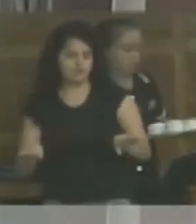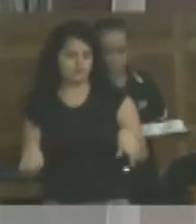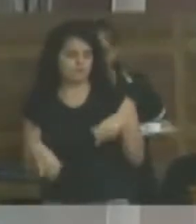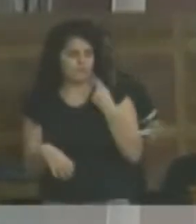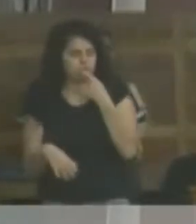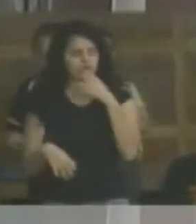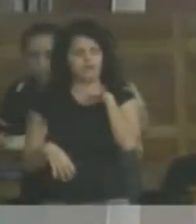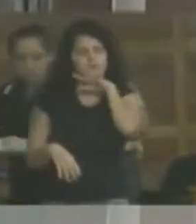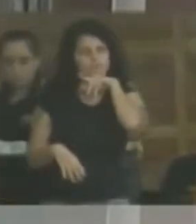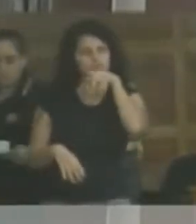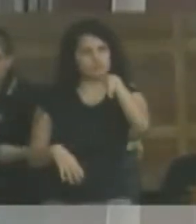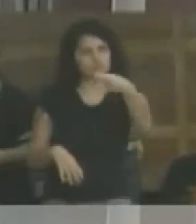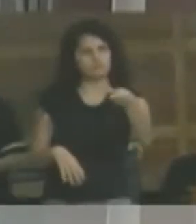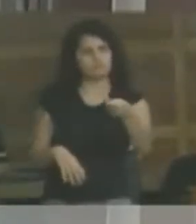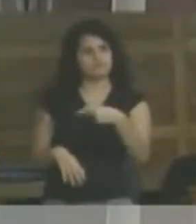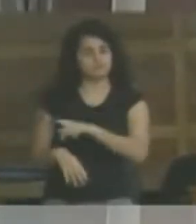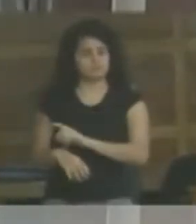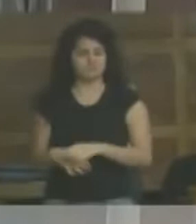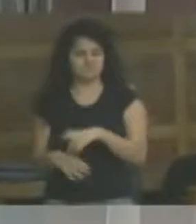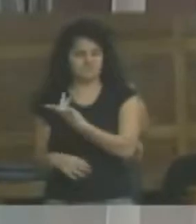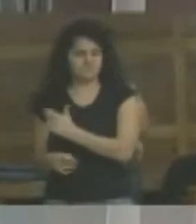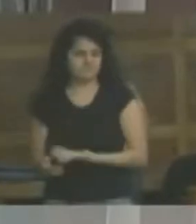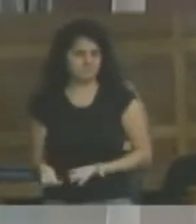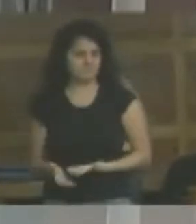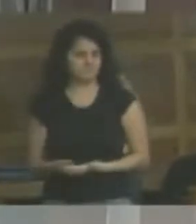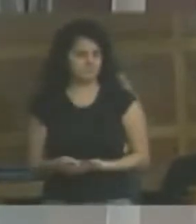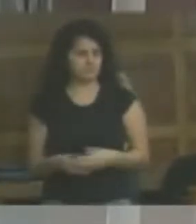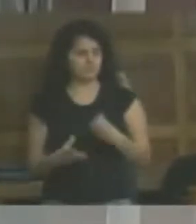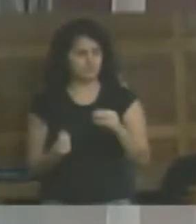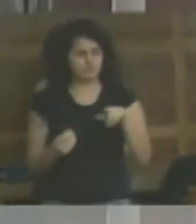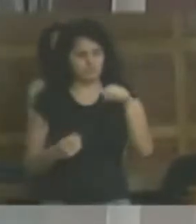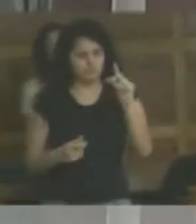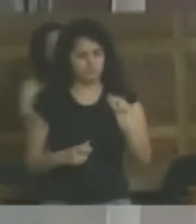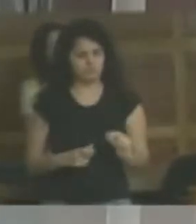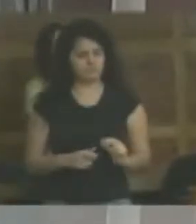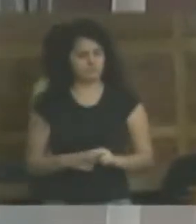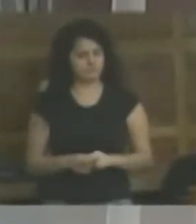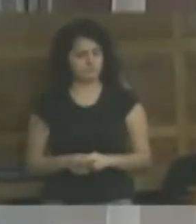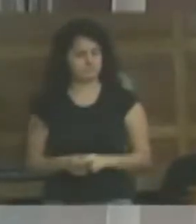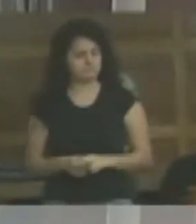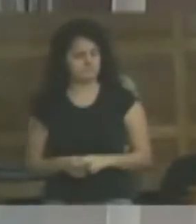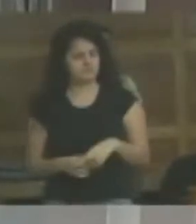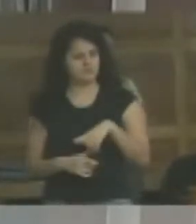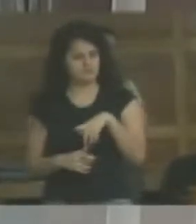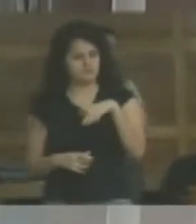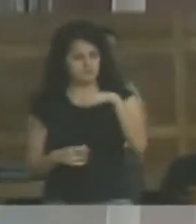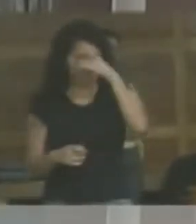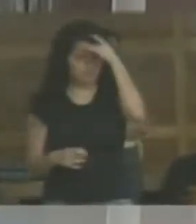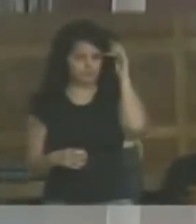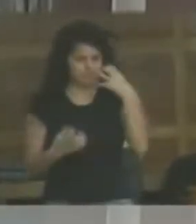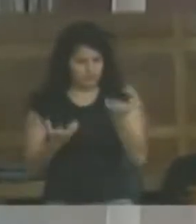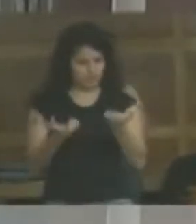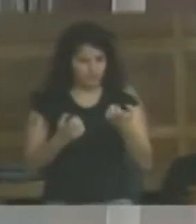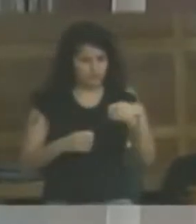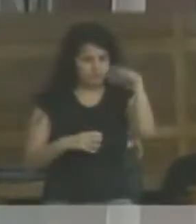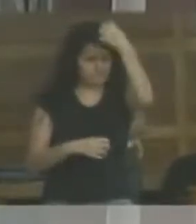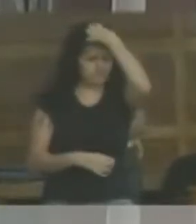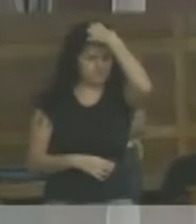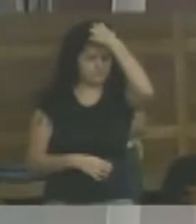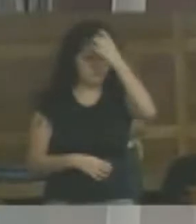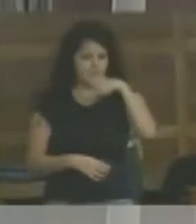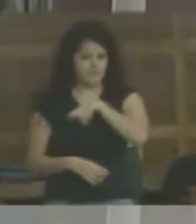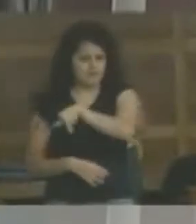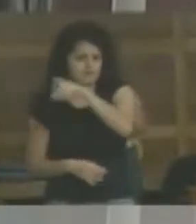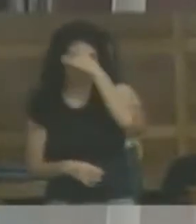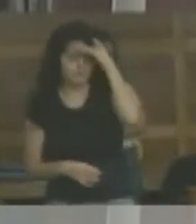de A ou B, isso não serve para a gente, não, gente. É muito pouco. É esse tipo de pessoas que a gente quer que representa a nossa cidade? Essa